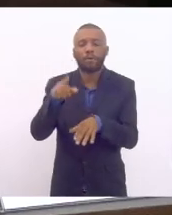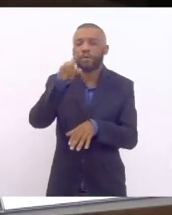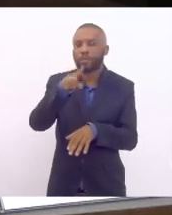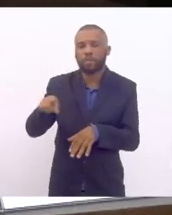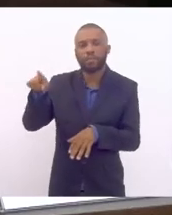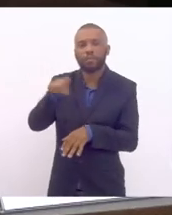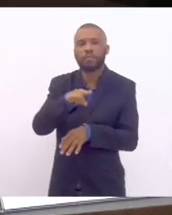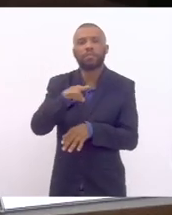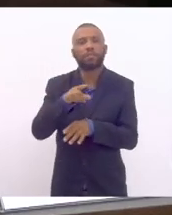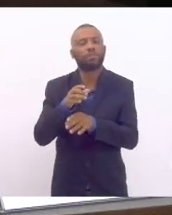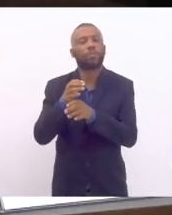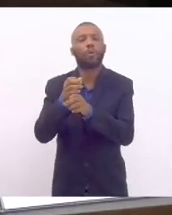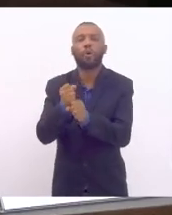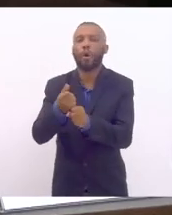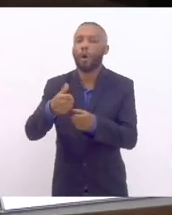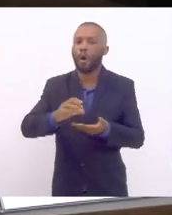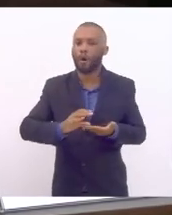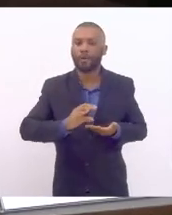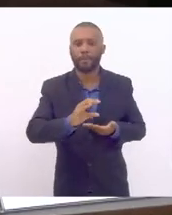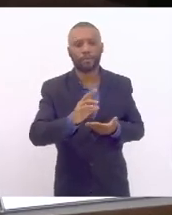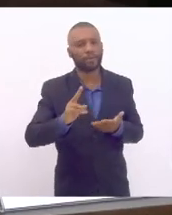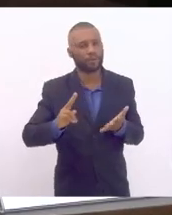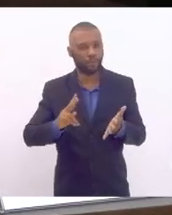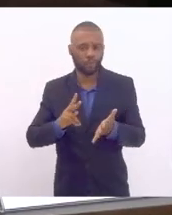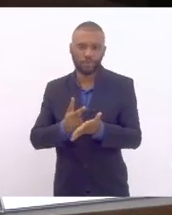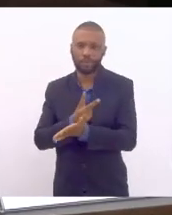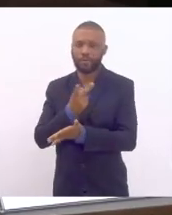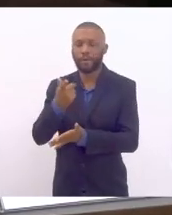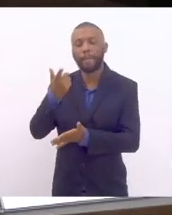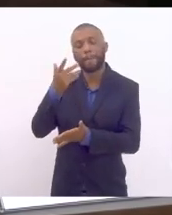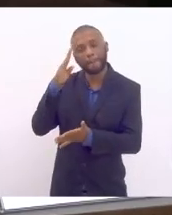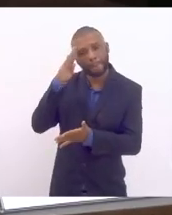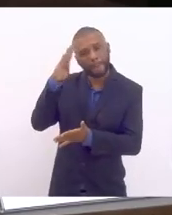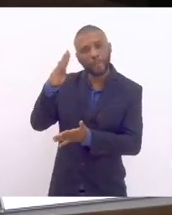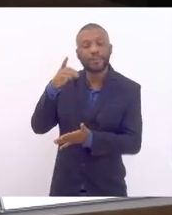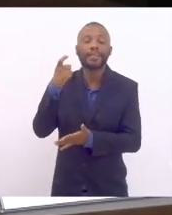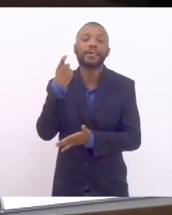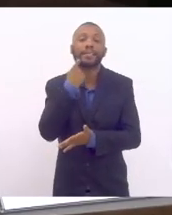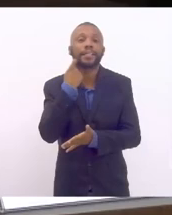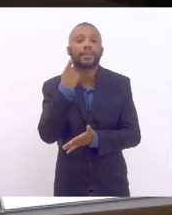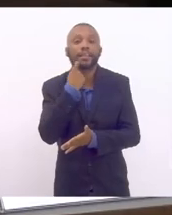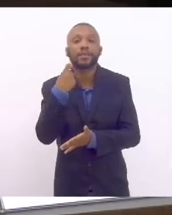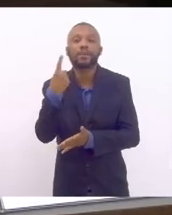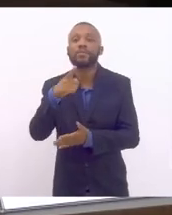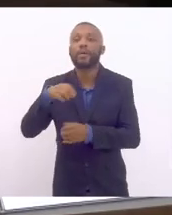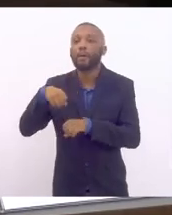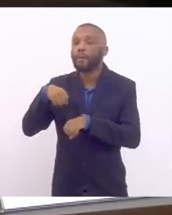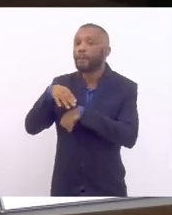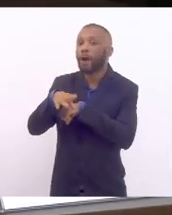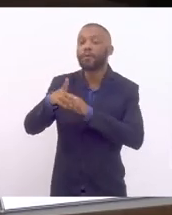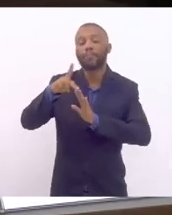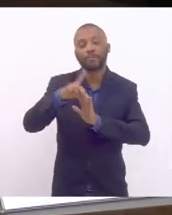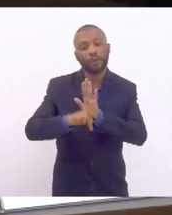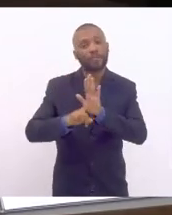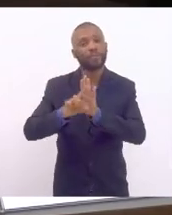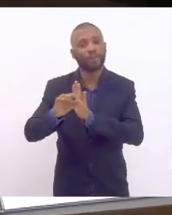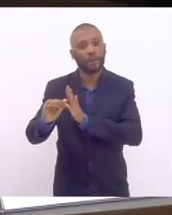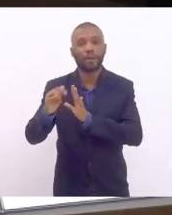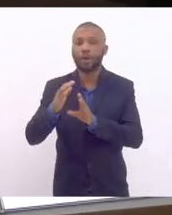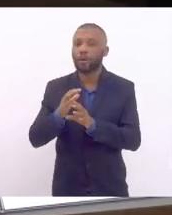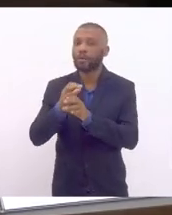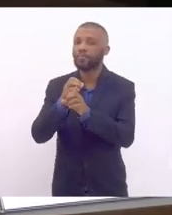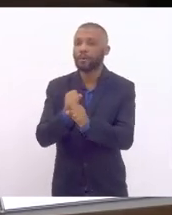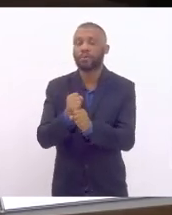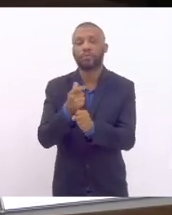cancelamento do orçamento que aconteceu e mais que isso deputados assinaram na sexta-feira nós tivemos um informe do projeto de lei orçamentária de